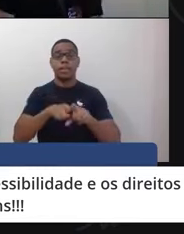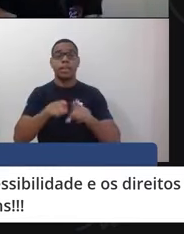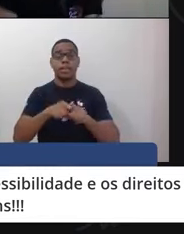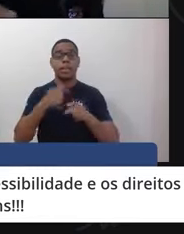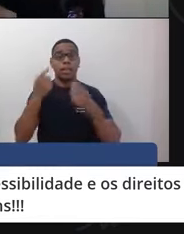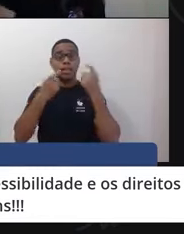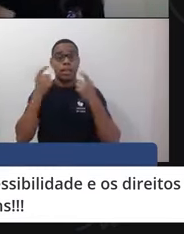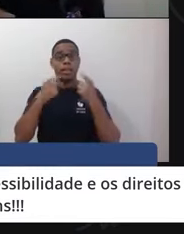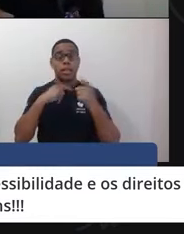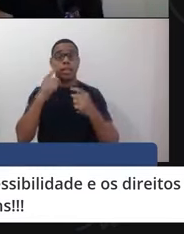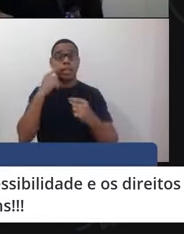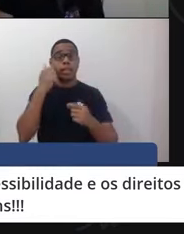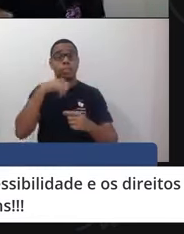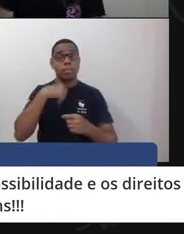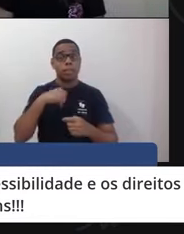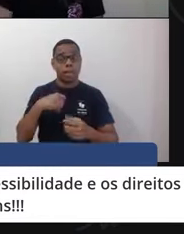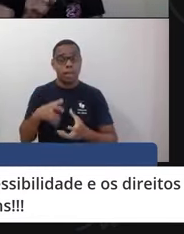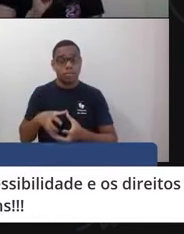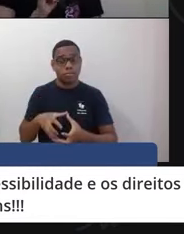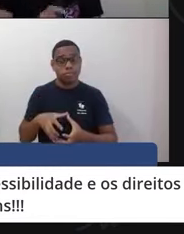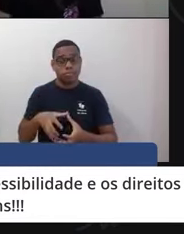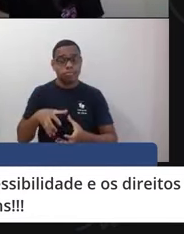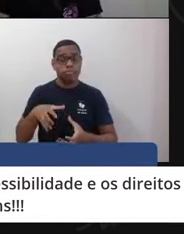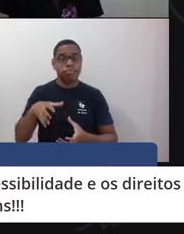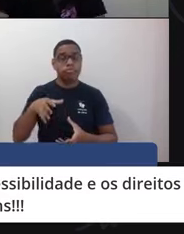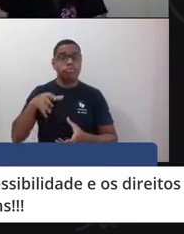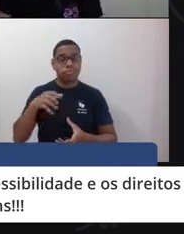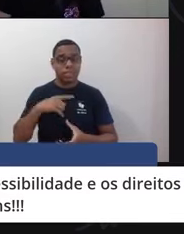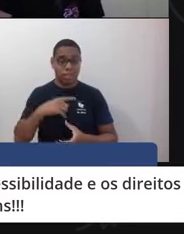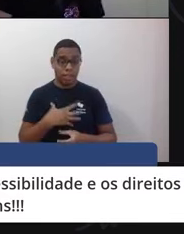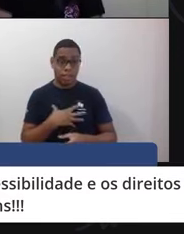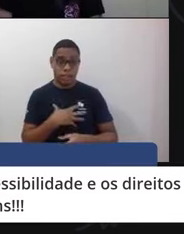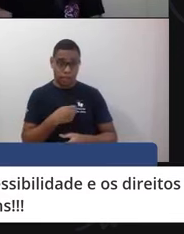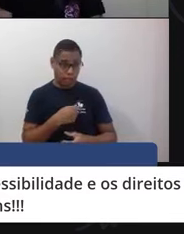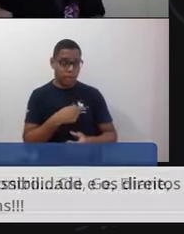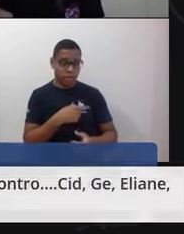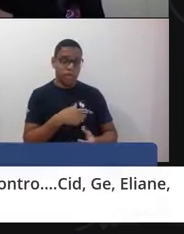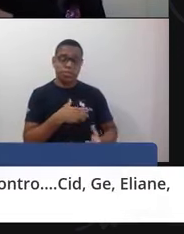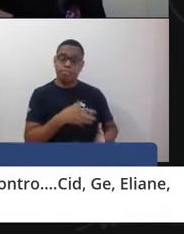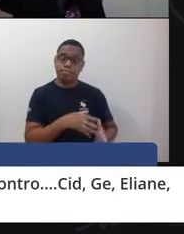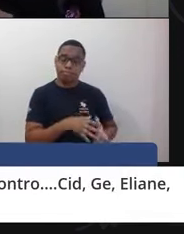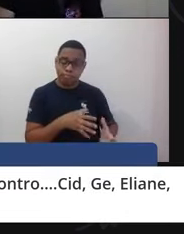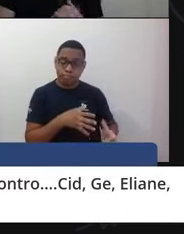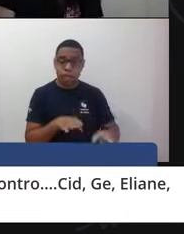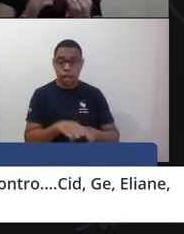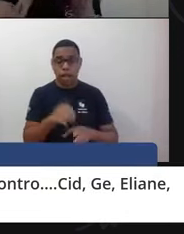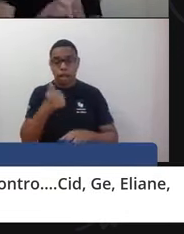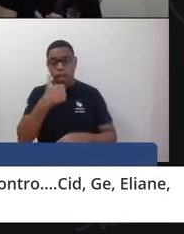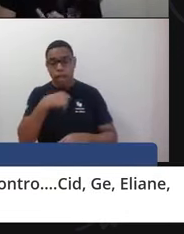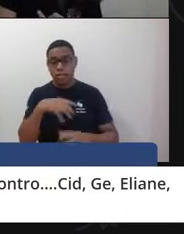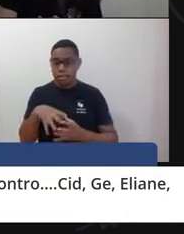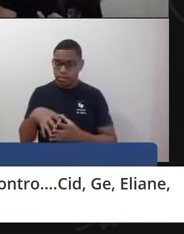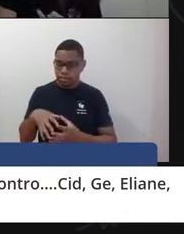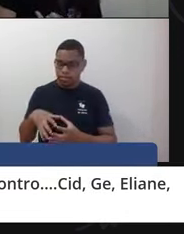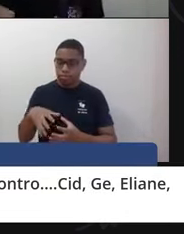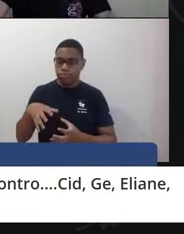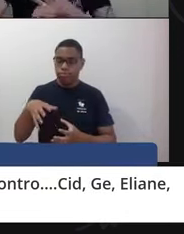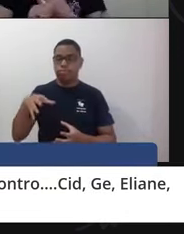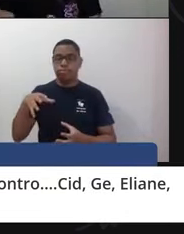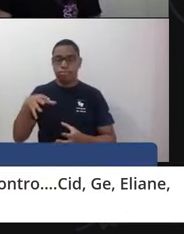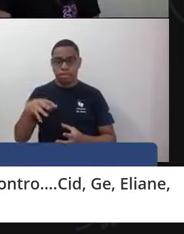estão envelhecendo. Não são apenas seus filhos que estão envelhecendo, elas estão envelhecendo. Então, isso significa que a força